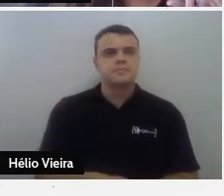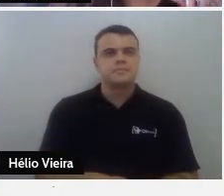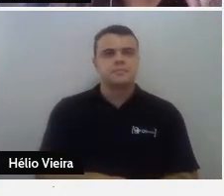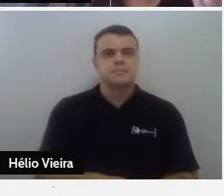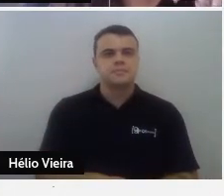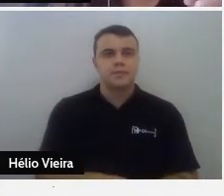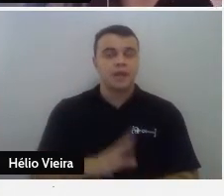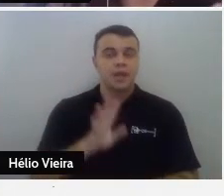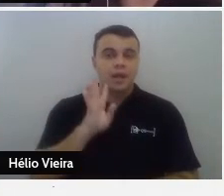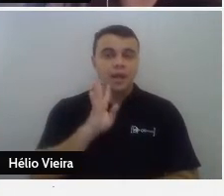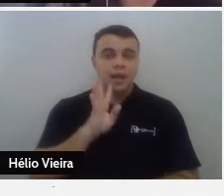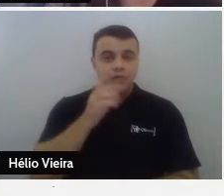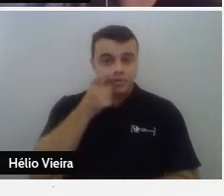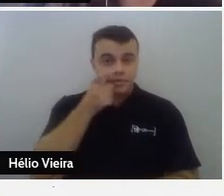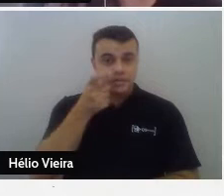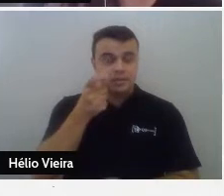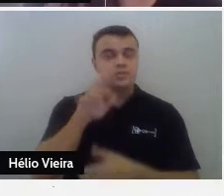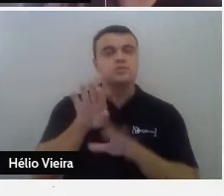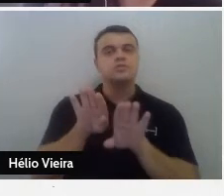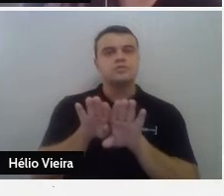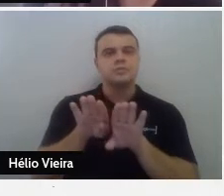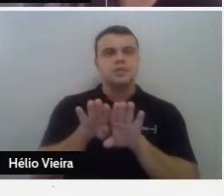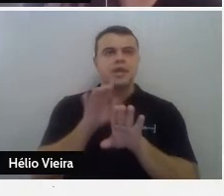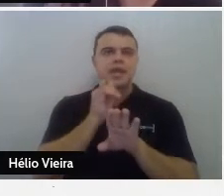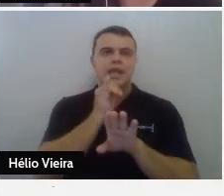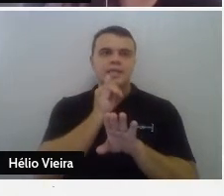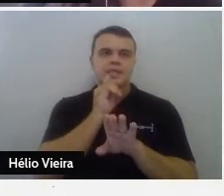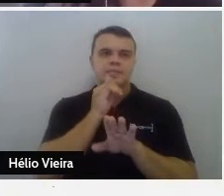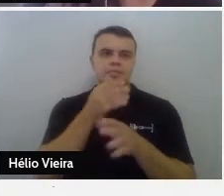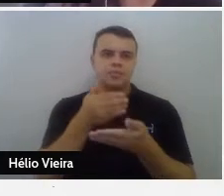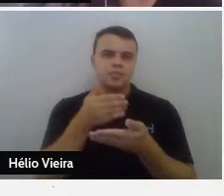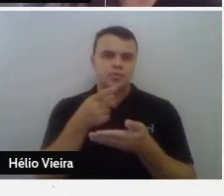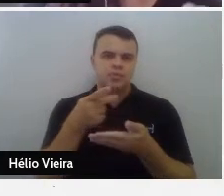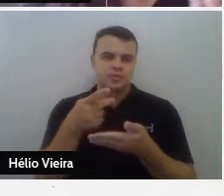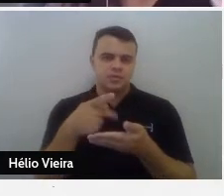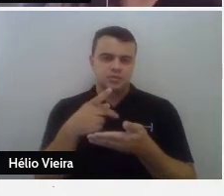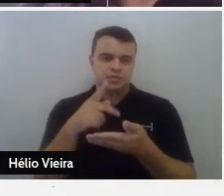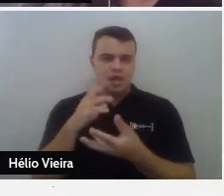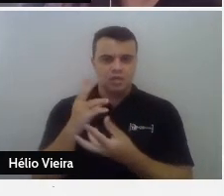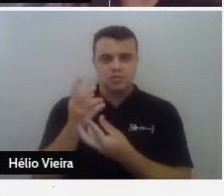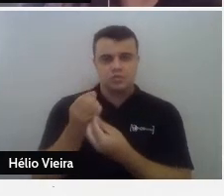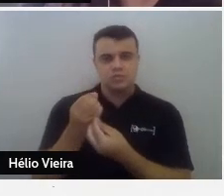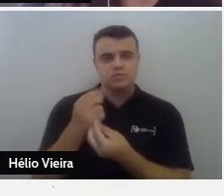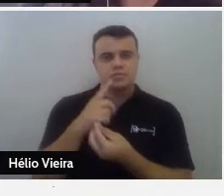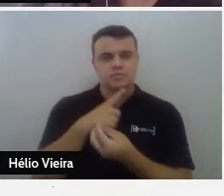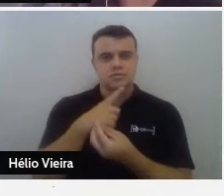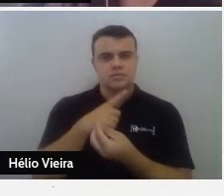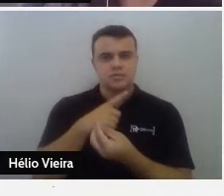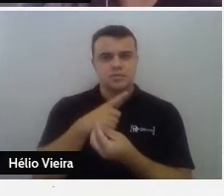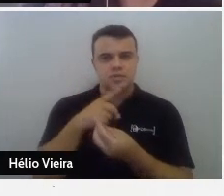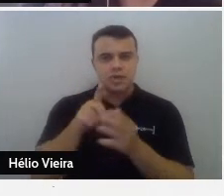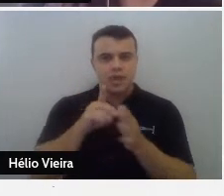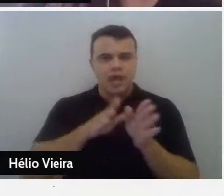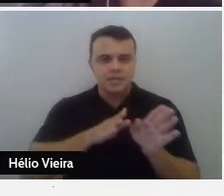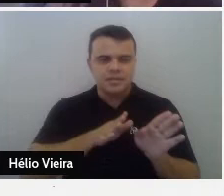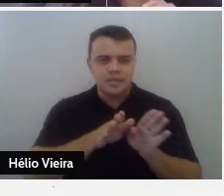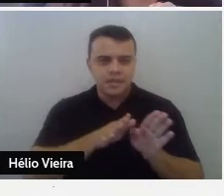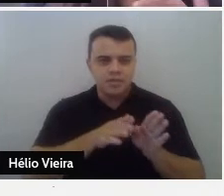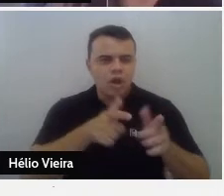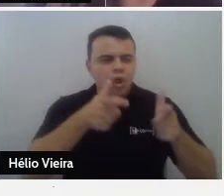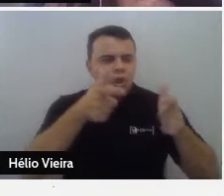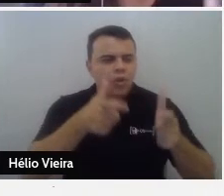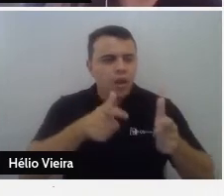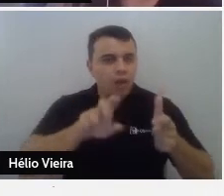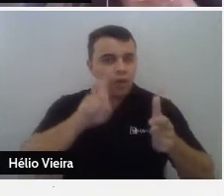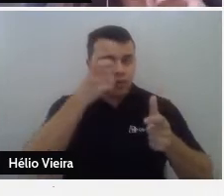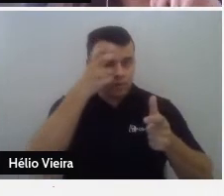E é muito interessante. E além por exemplo, aqui nos movimentos artísticos, tem acesso a espaços culturais,